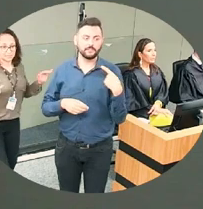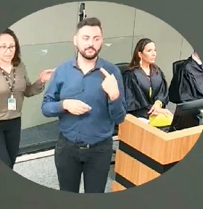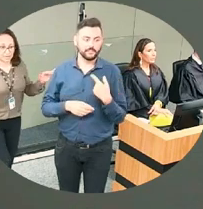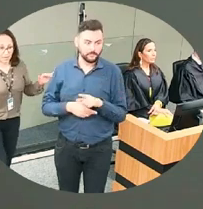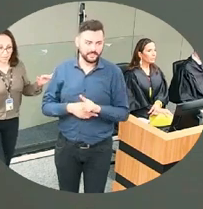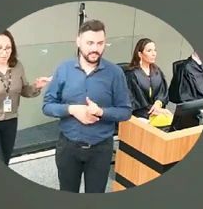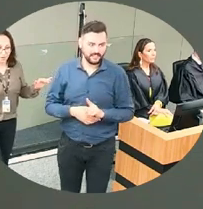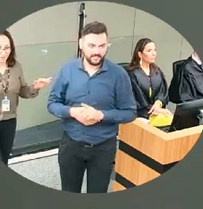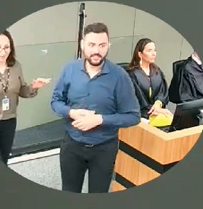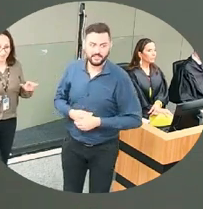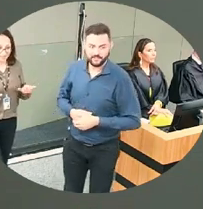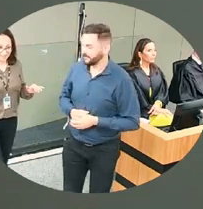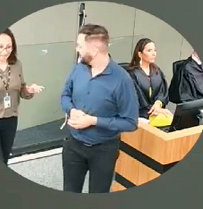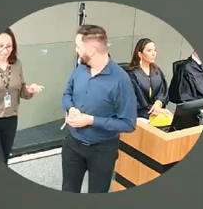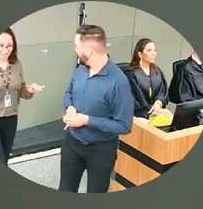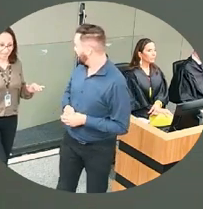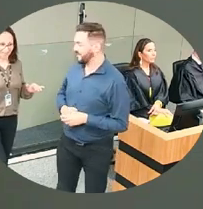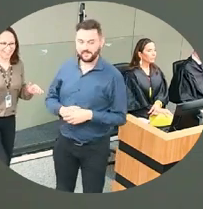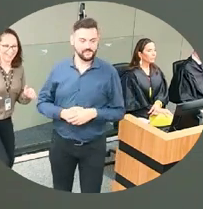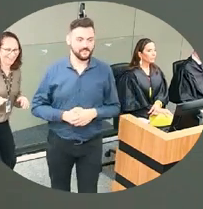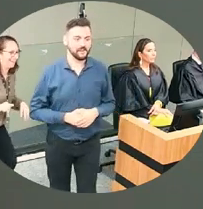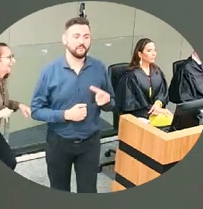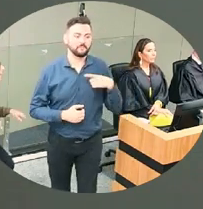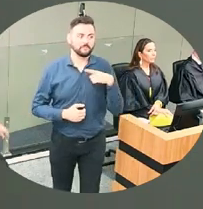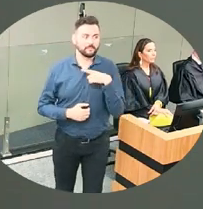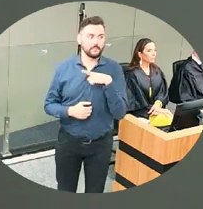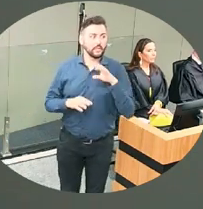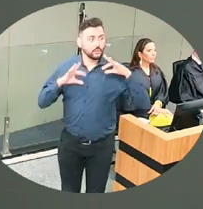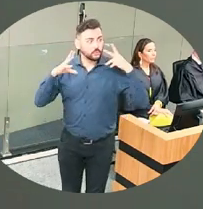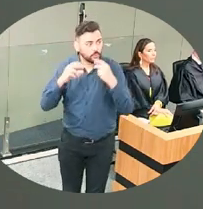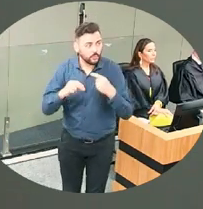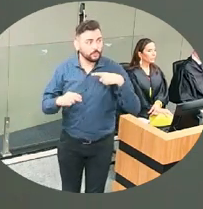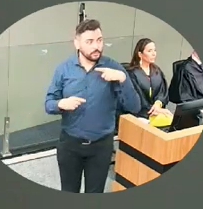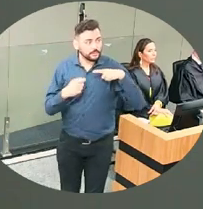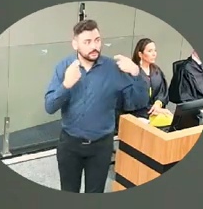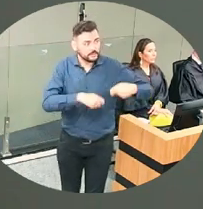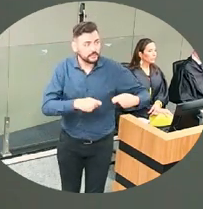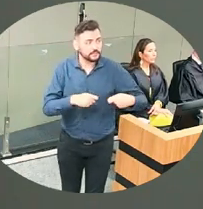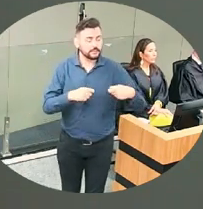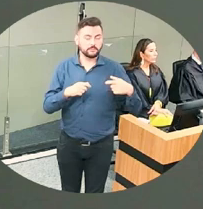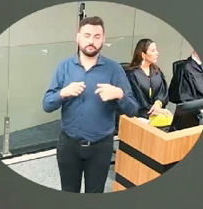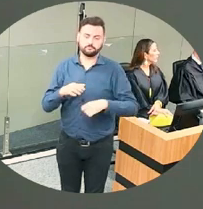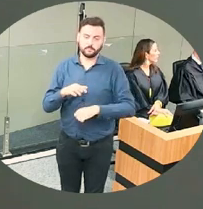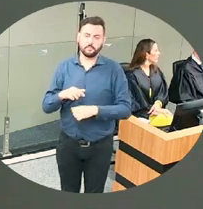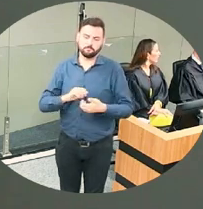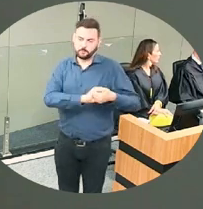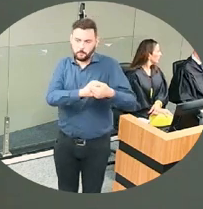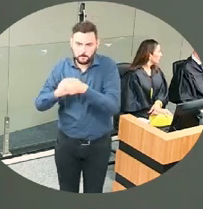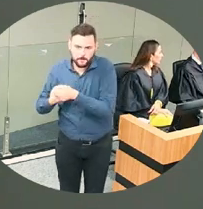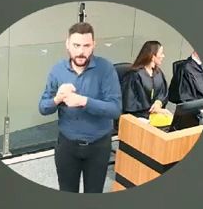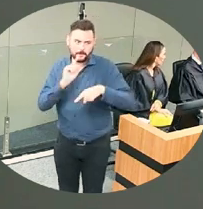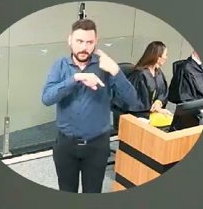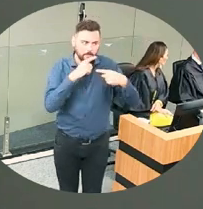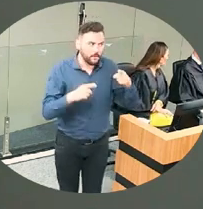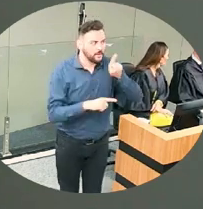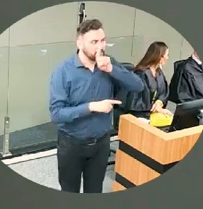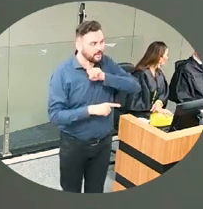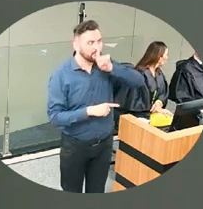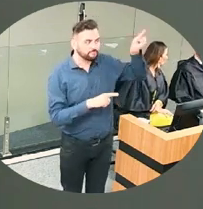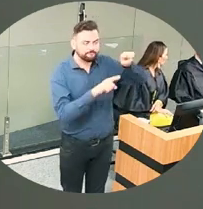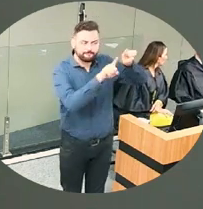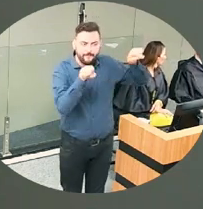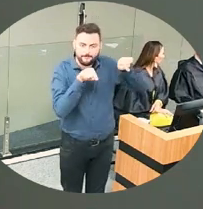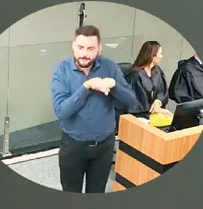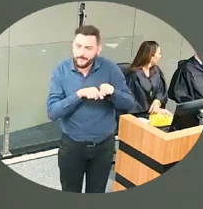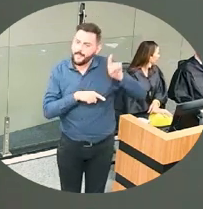compõem a mesa bem como os excelentíssimos desembargadores se dirijam à sala de comprimento onde inicialmente receberão os